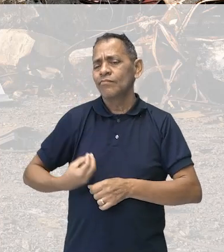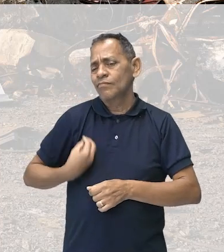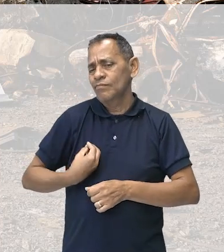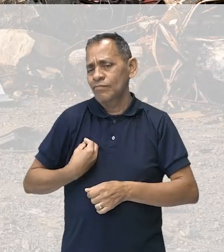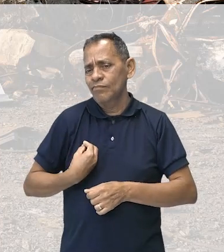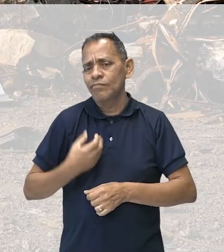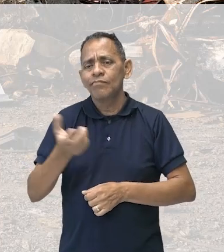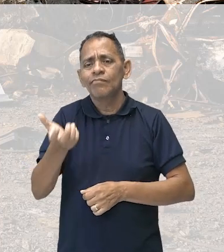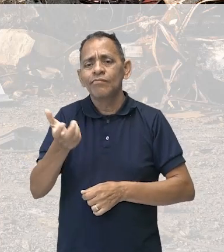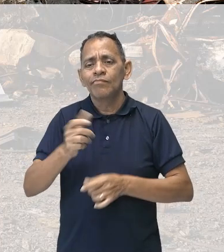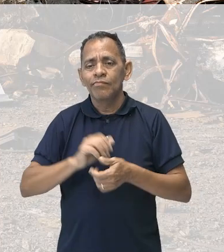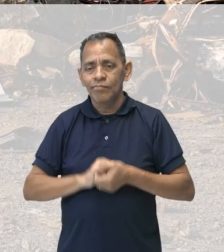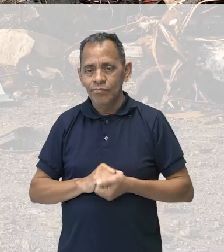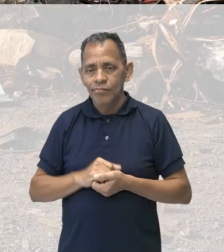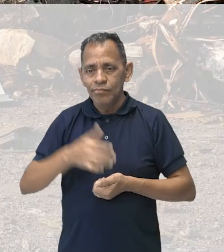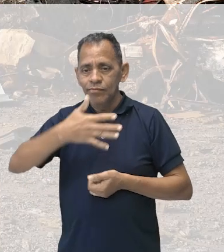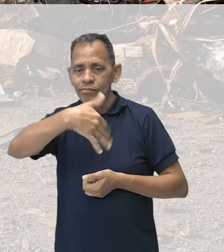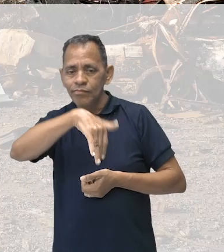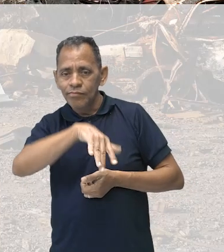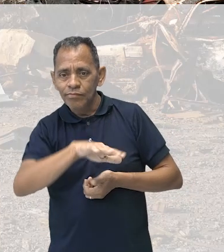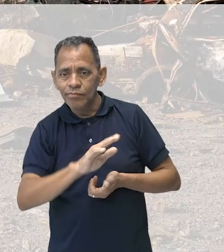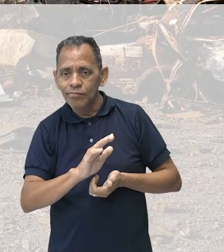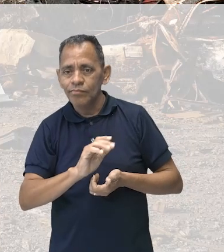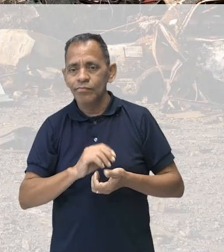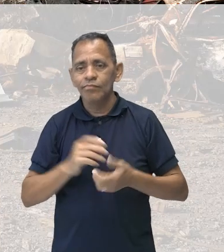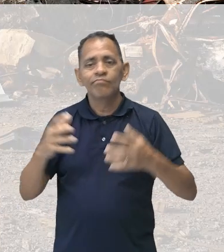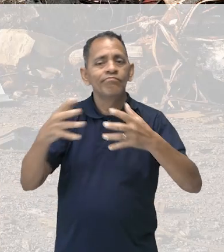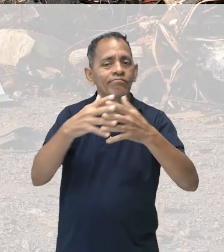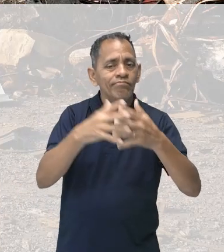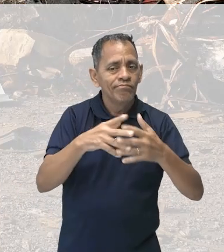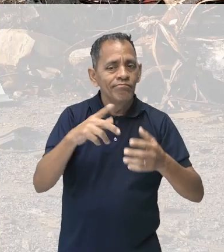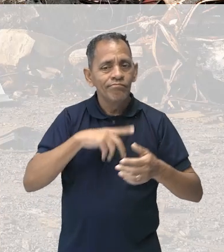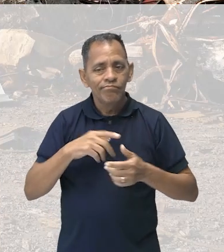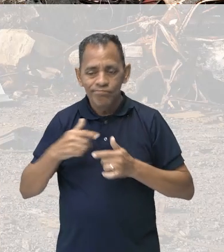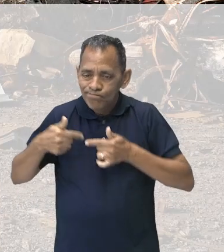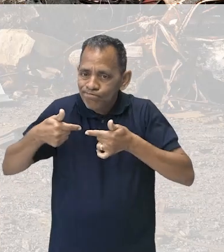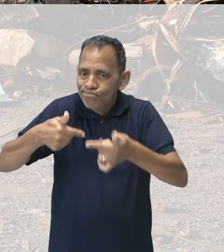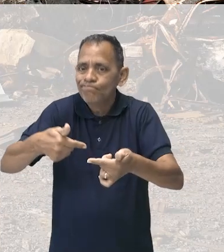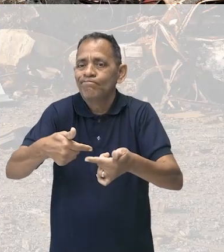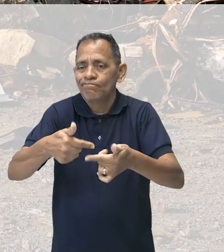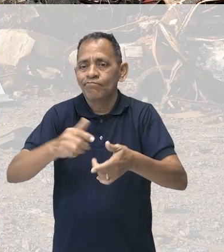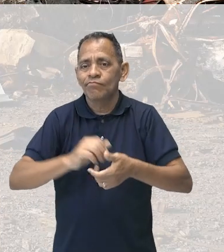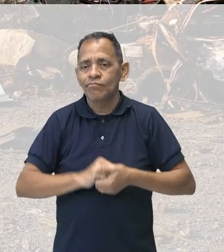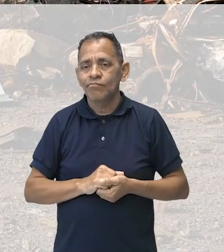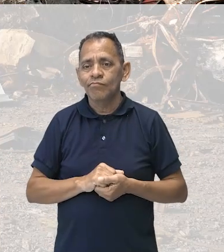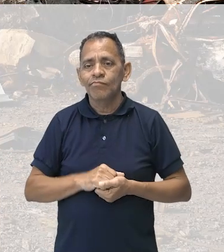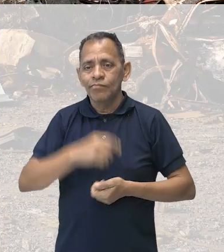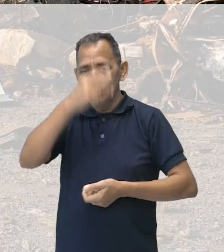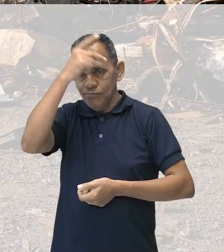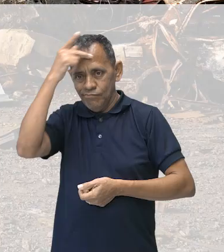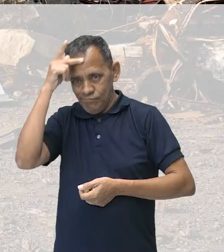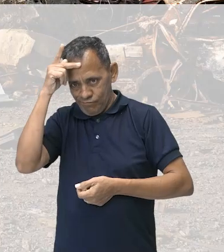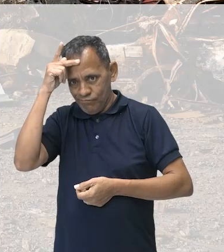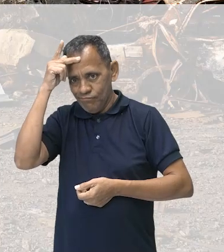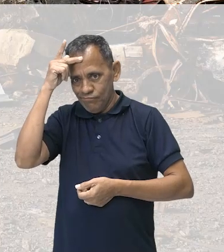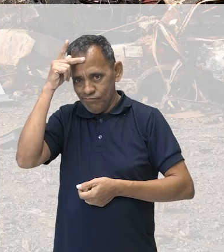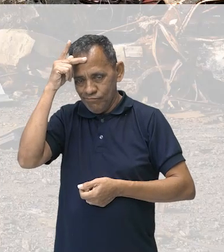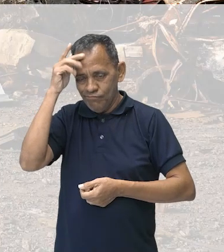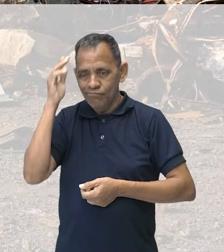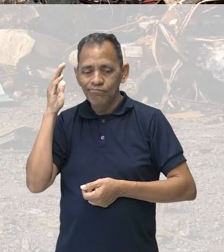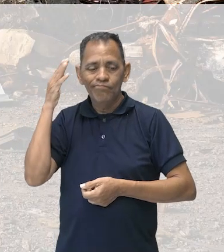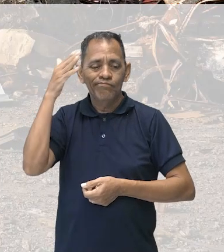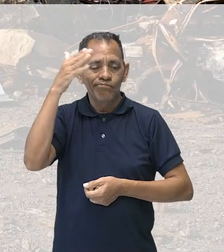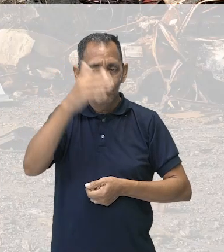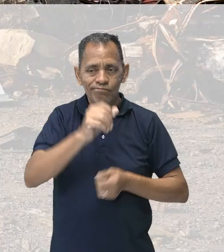vai querer viver em uma área assim de conflitos, de guerras? Então, essas pessoas elas acabam indo para